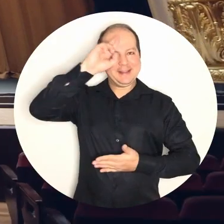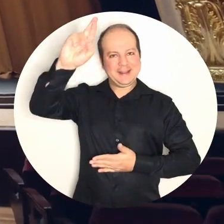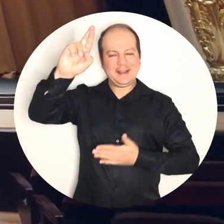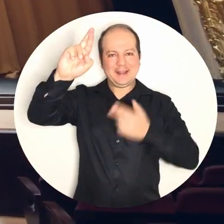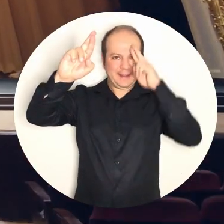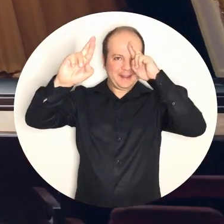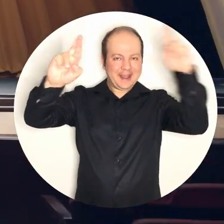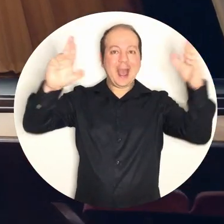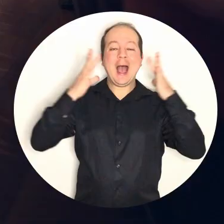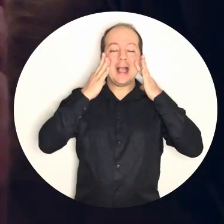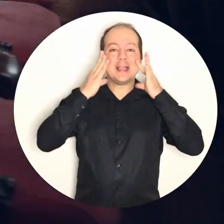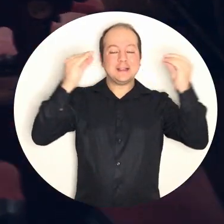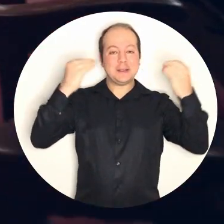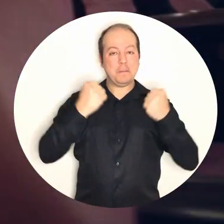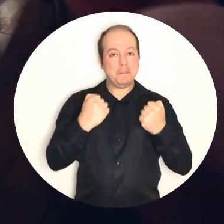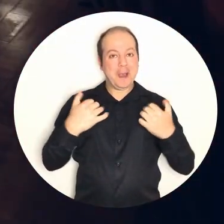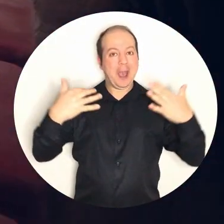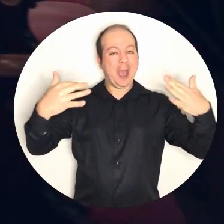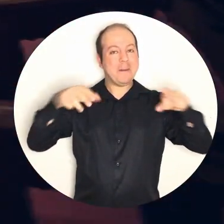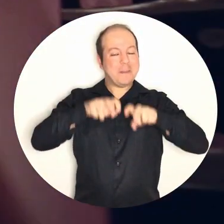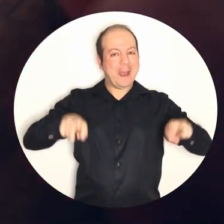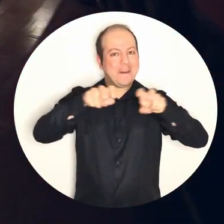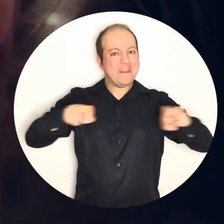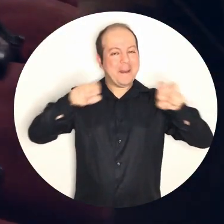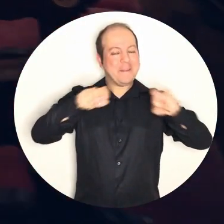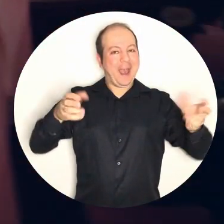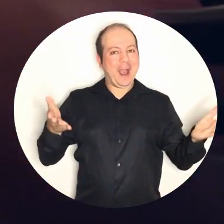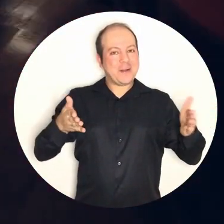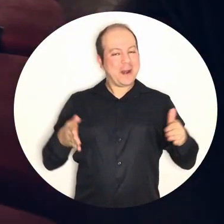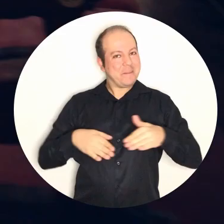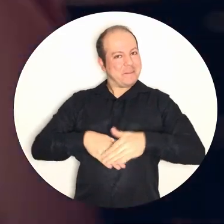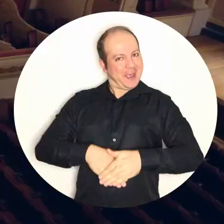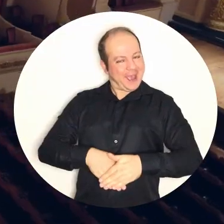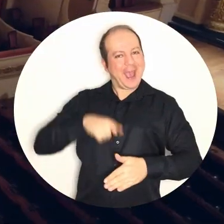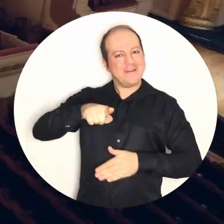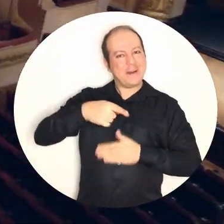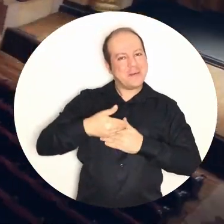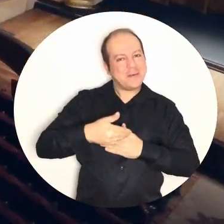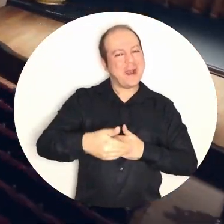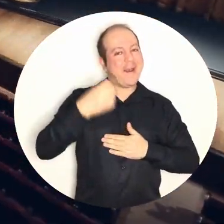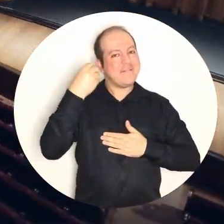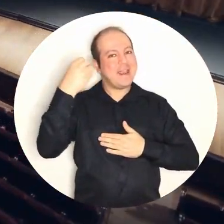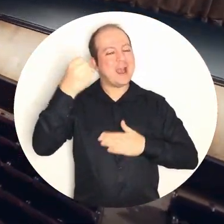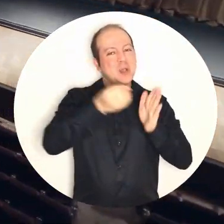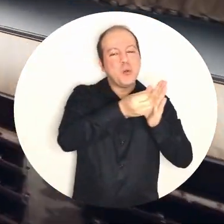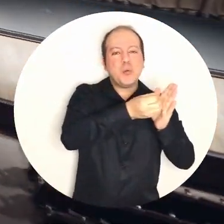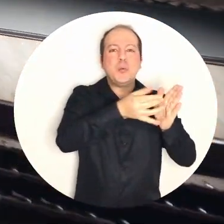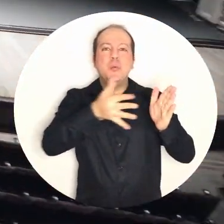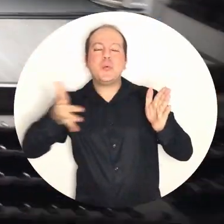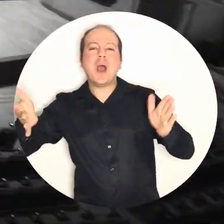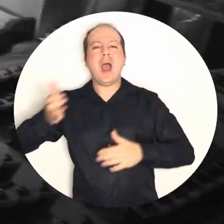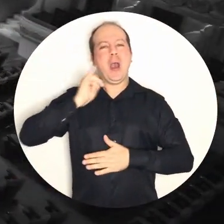Senhoras e senhores, atenção! Acomodem-se em suas poltronas e apertem os cintos. Vamos fazer uma viagem no